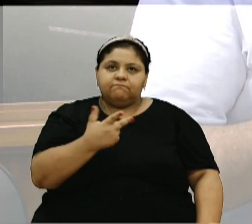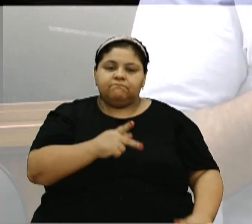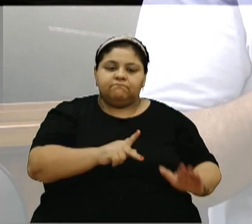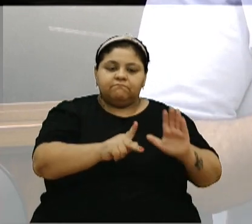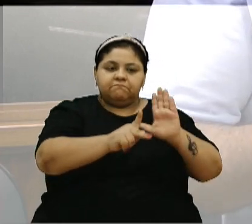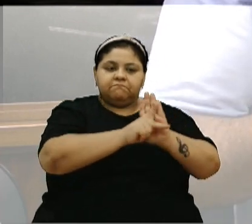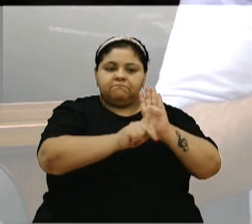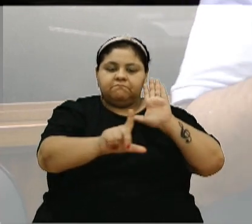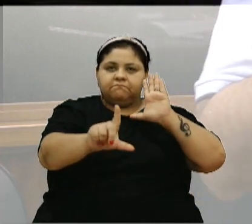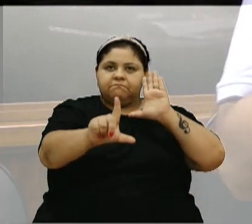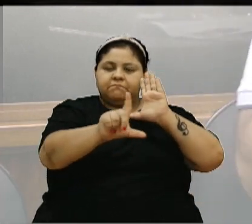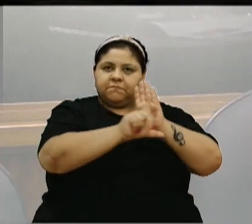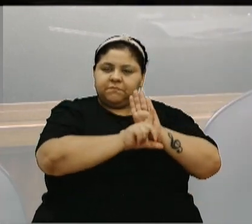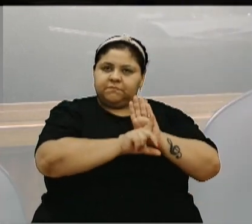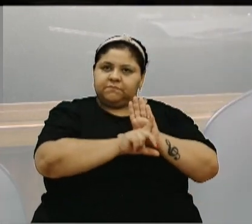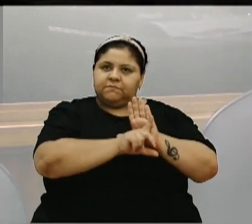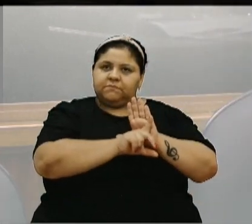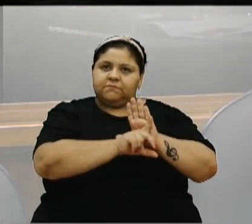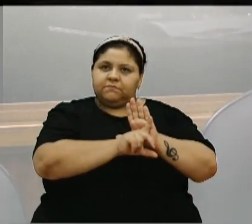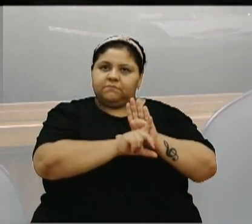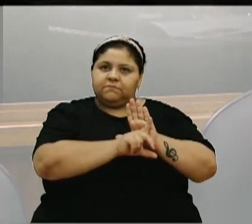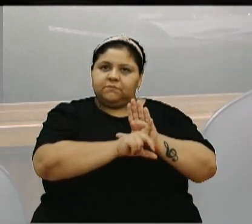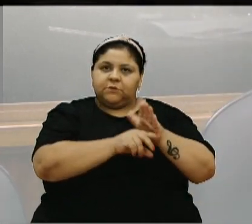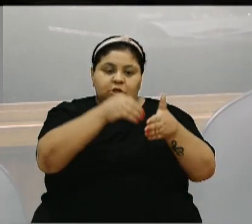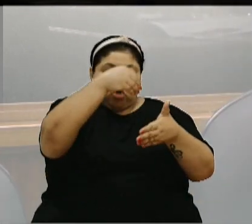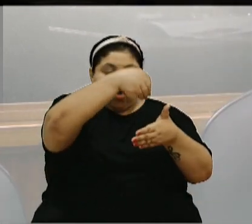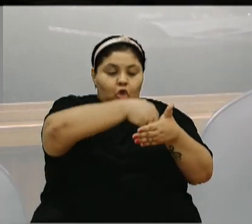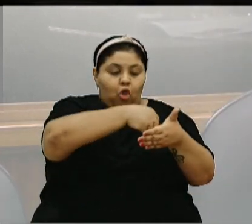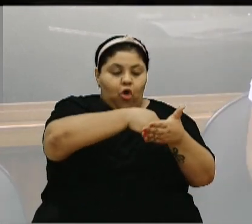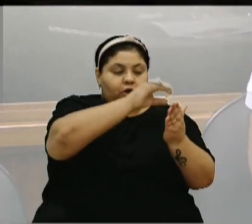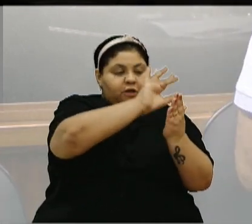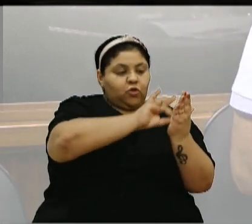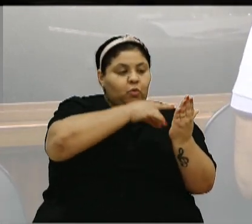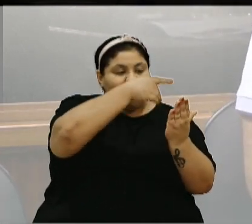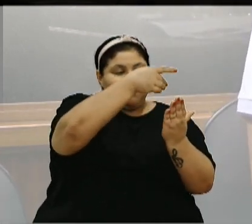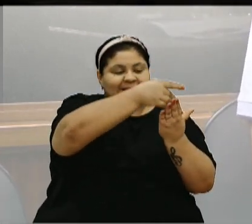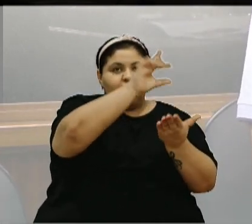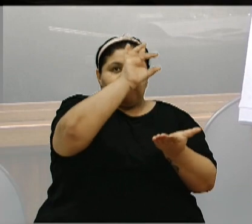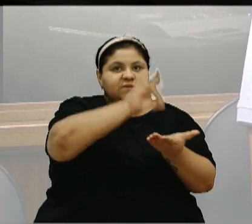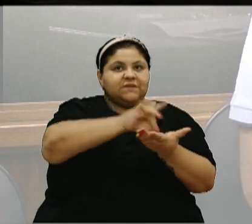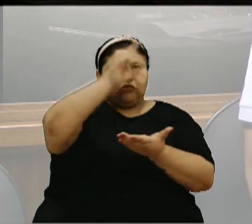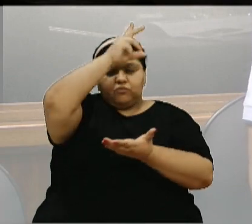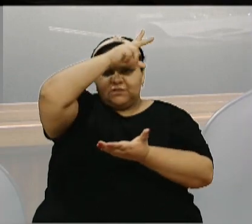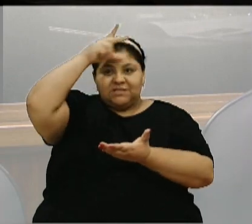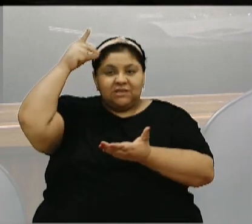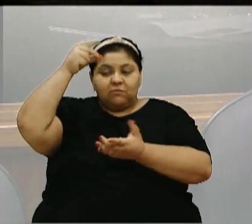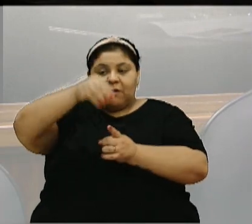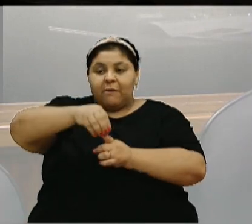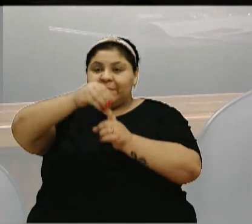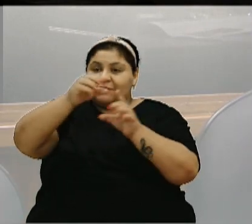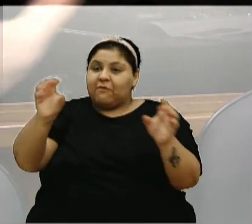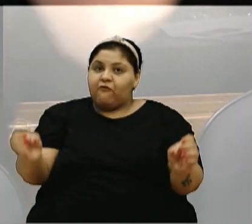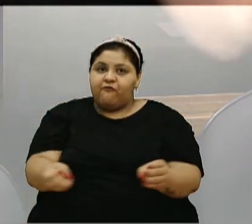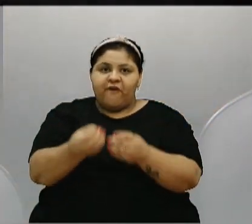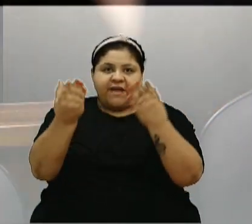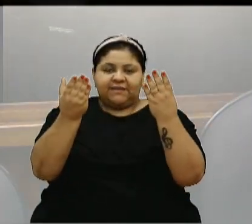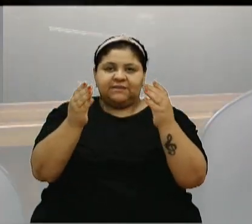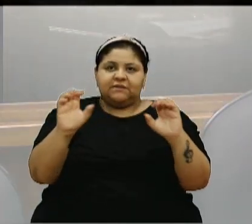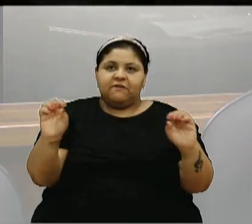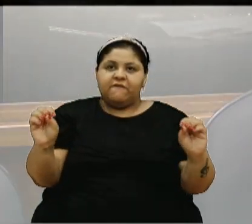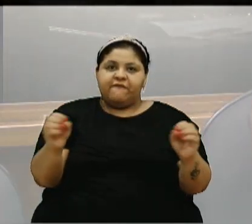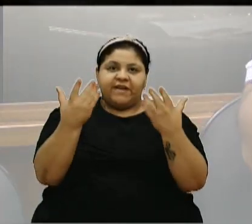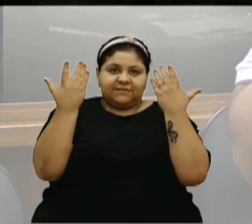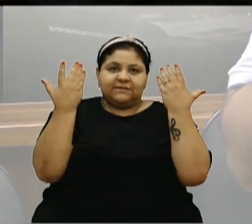de lei que coloca no calendário do município a nossa principal festa, né? A festa da